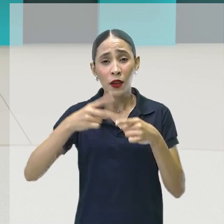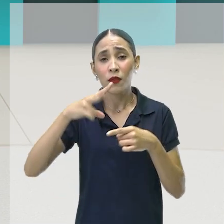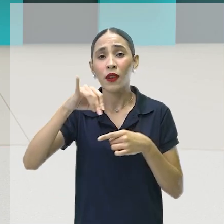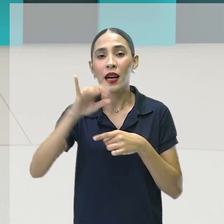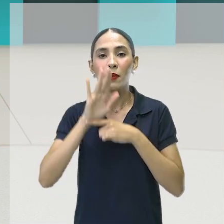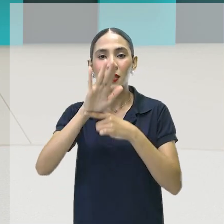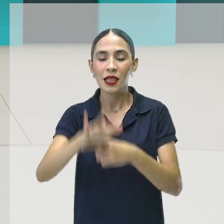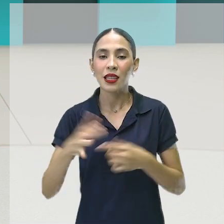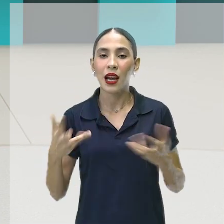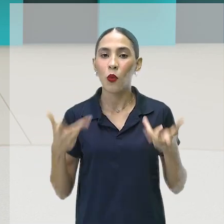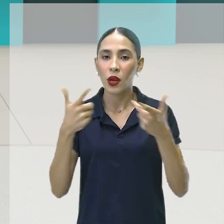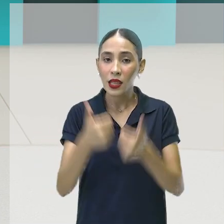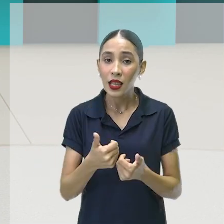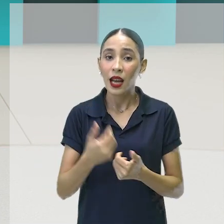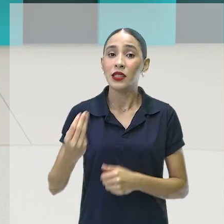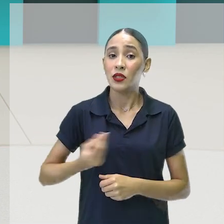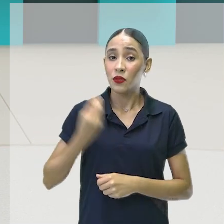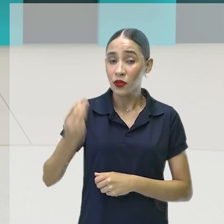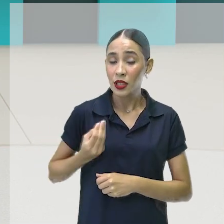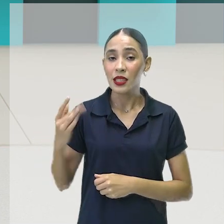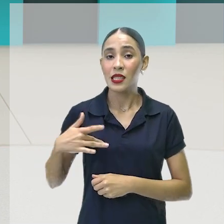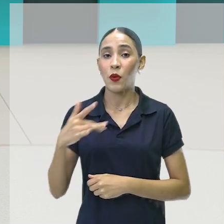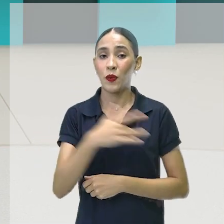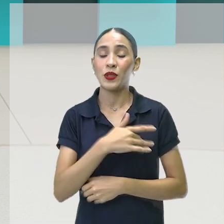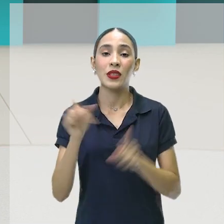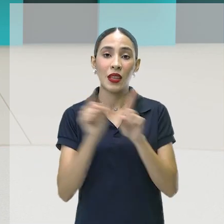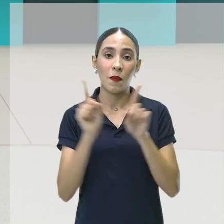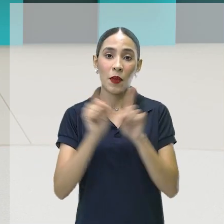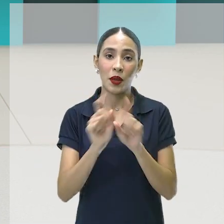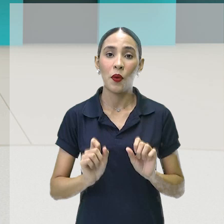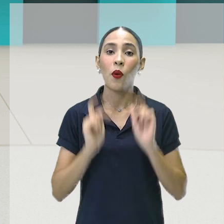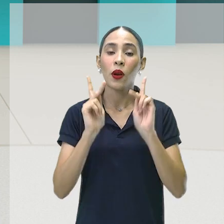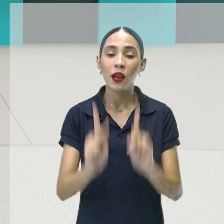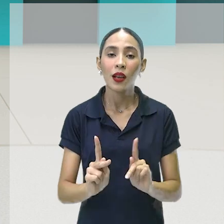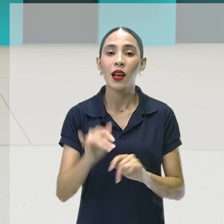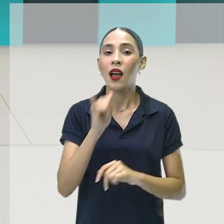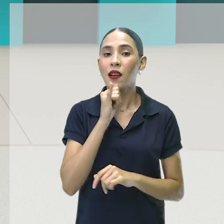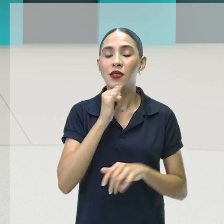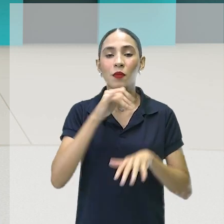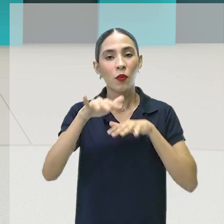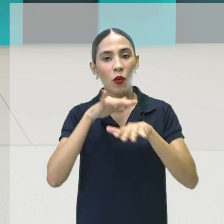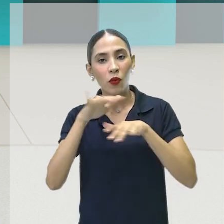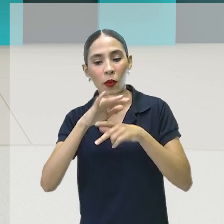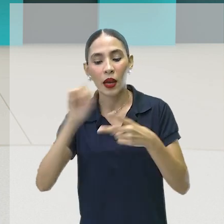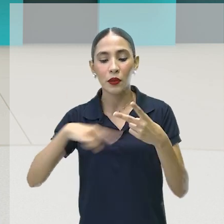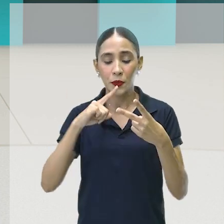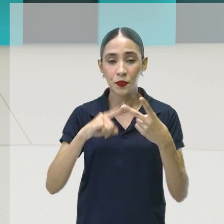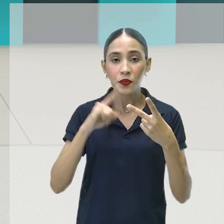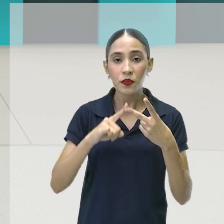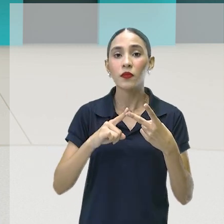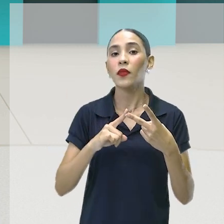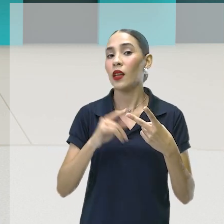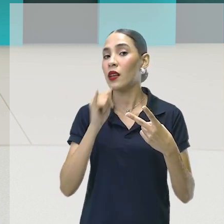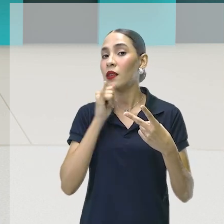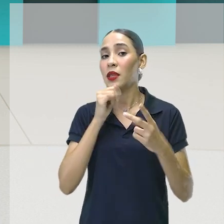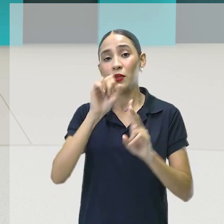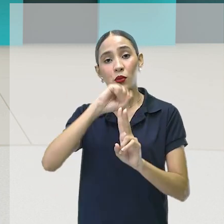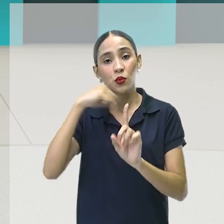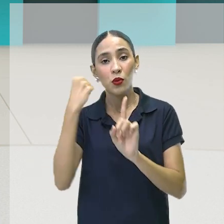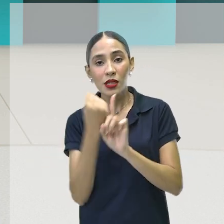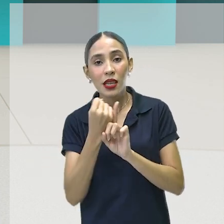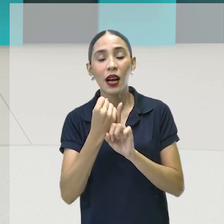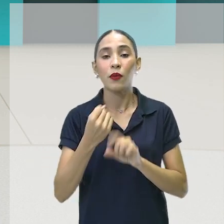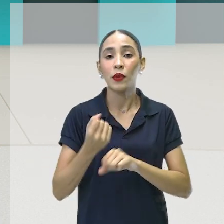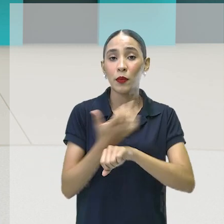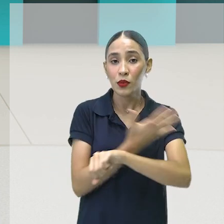grandes benefícios para a nossa saúde, tá certo? Tanto na questão motora, quanto na questão